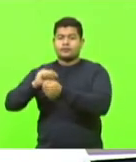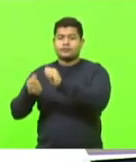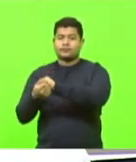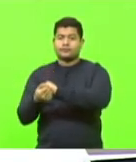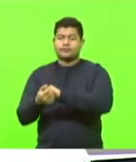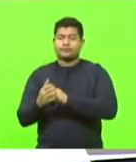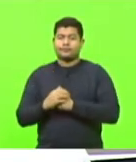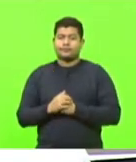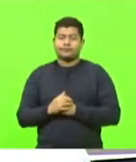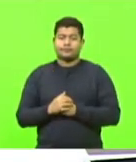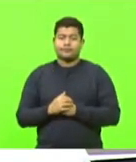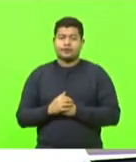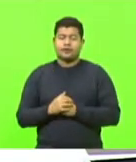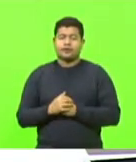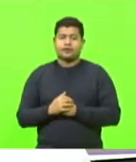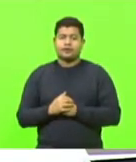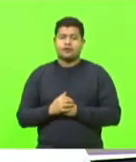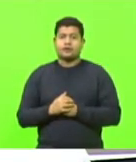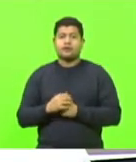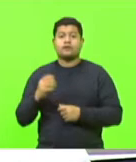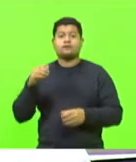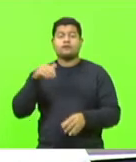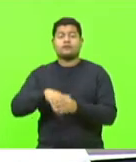Em votação?